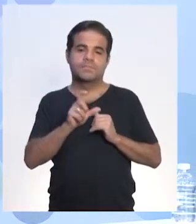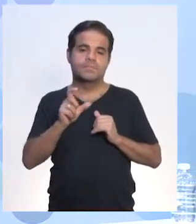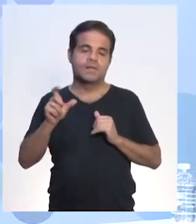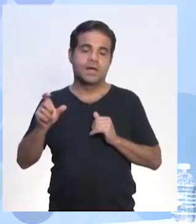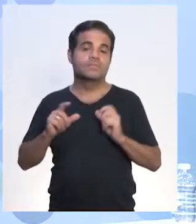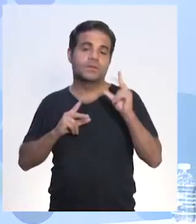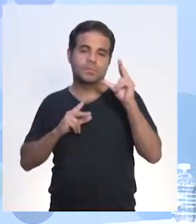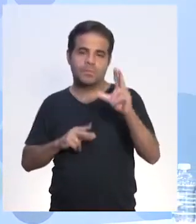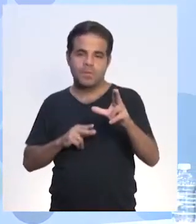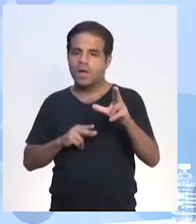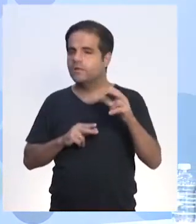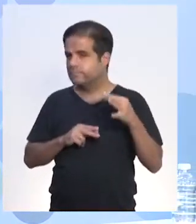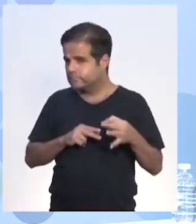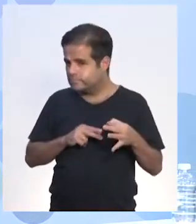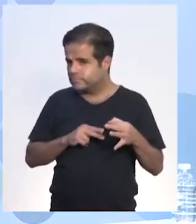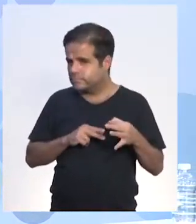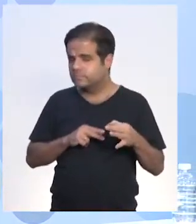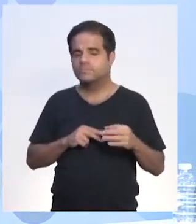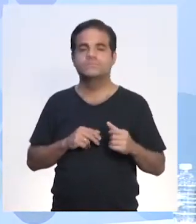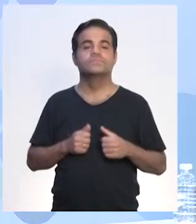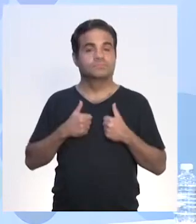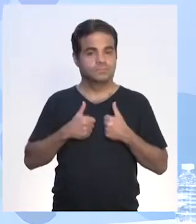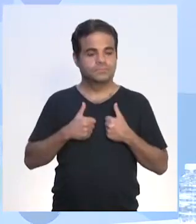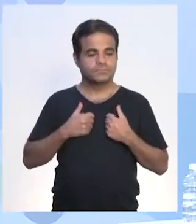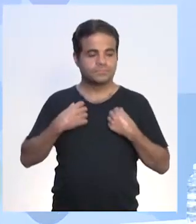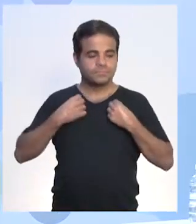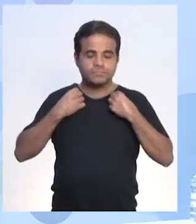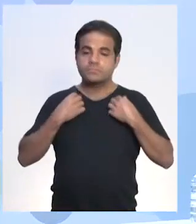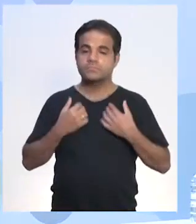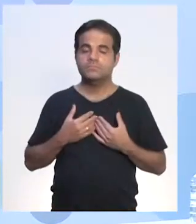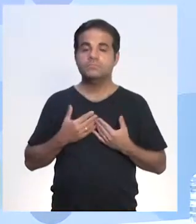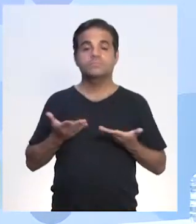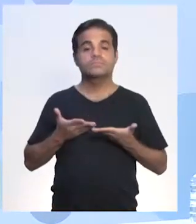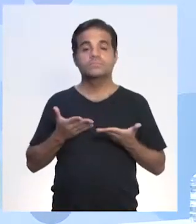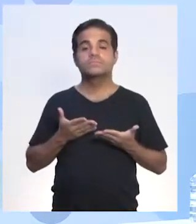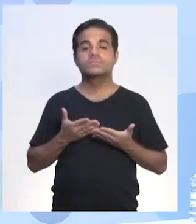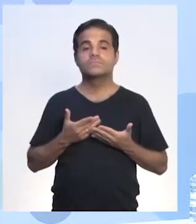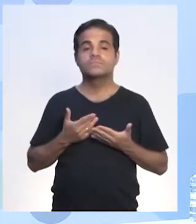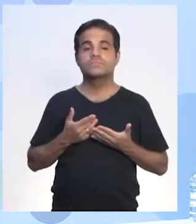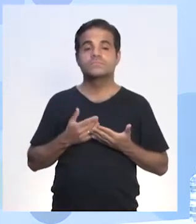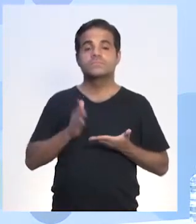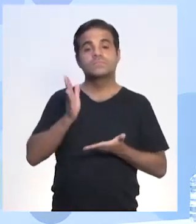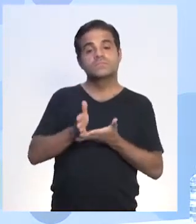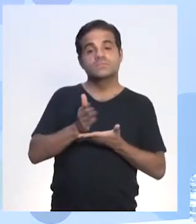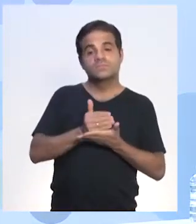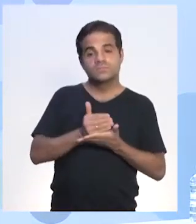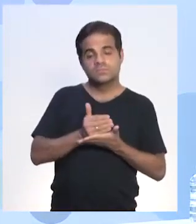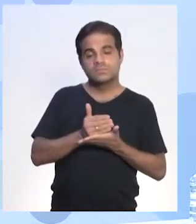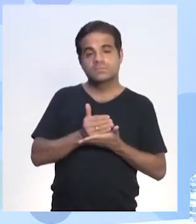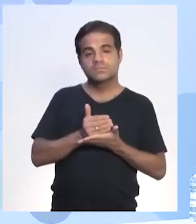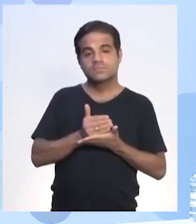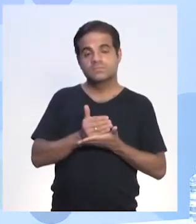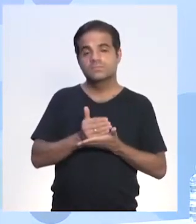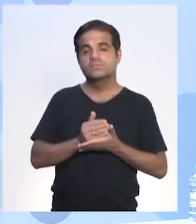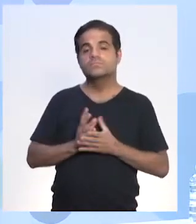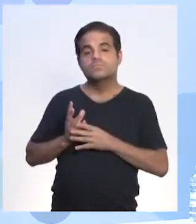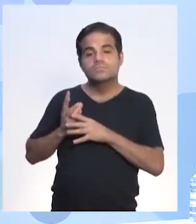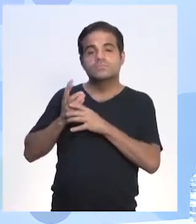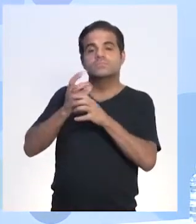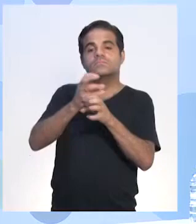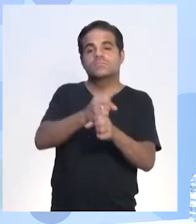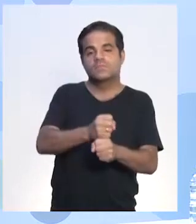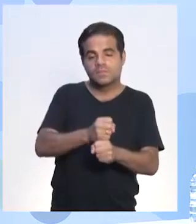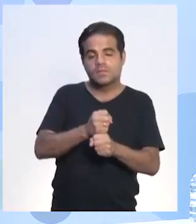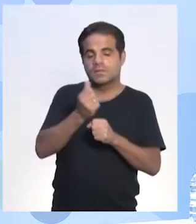que são iguais, certo? Muito bem. Então, nós vamos dividir o total